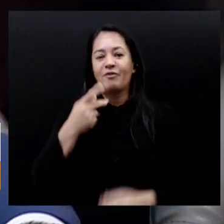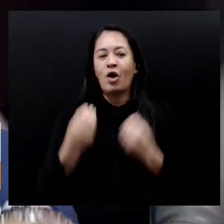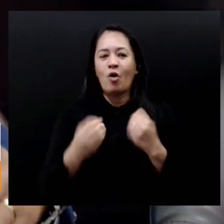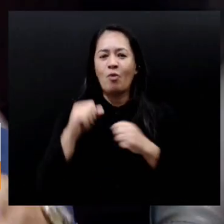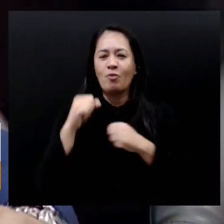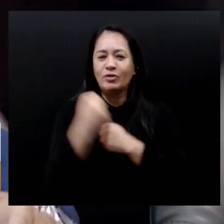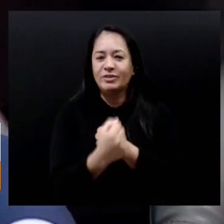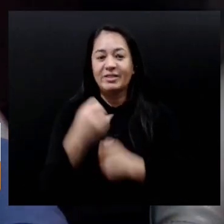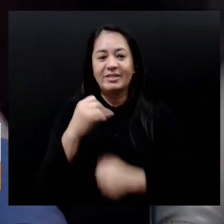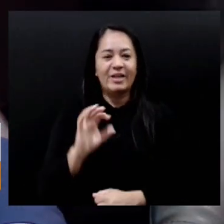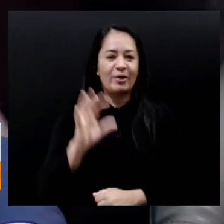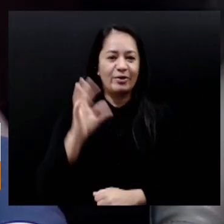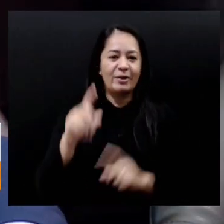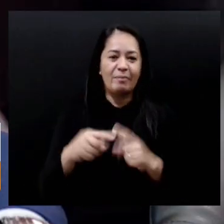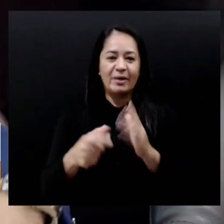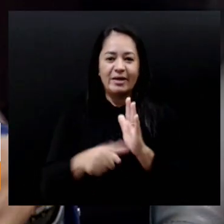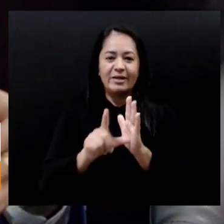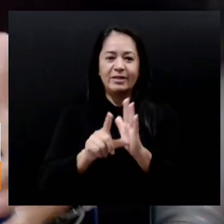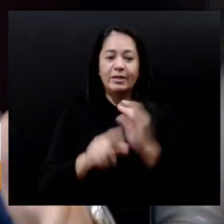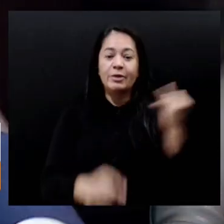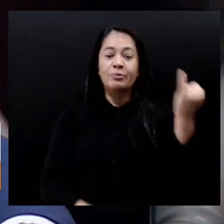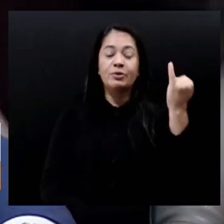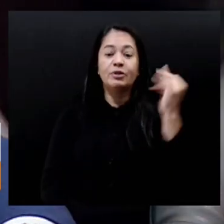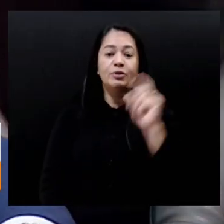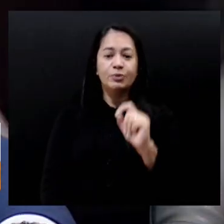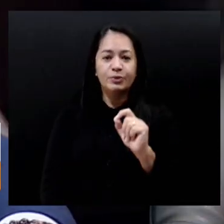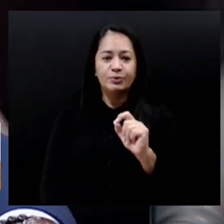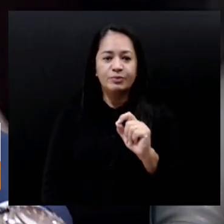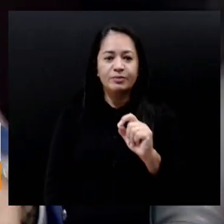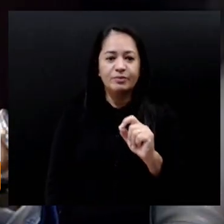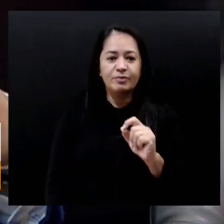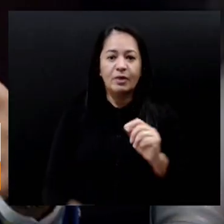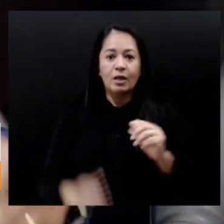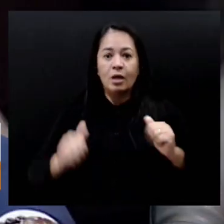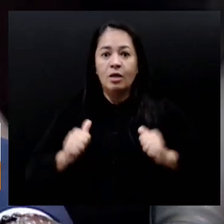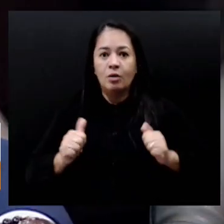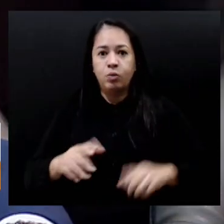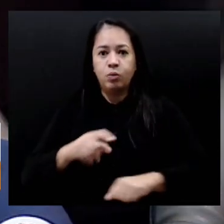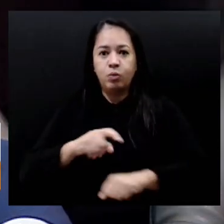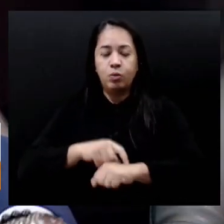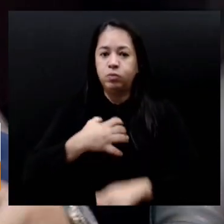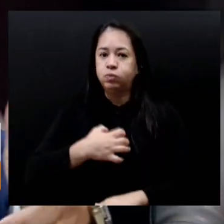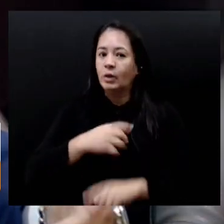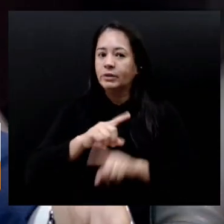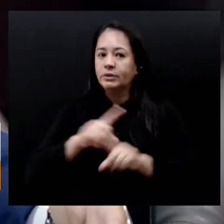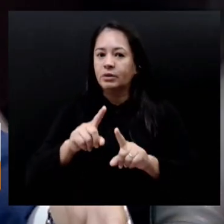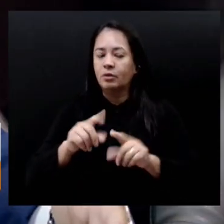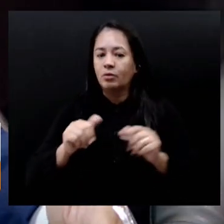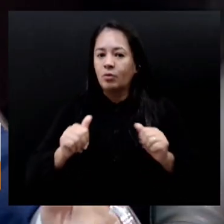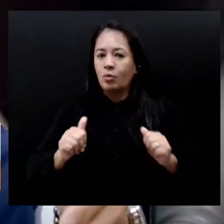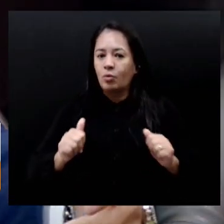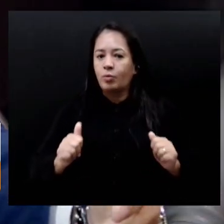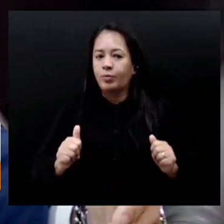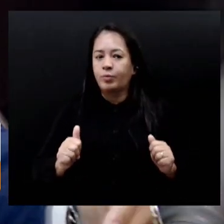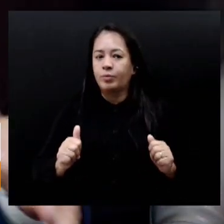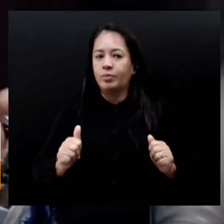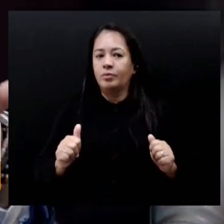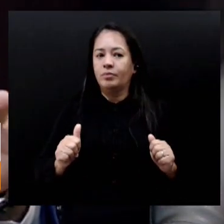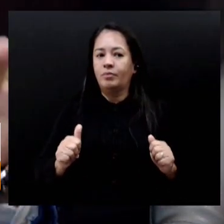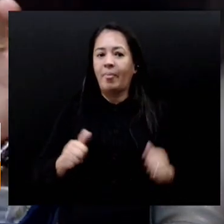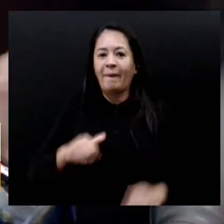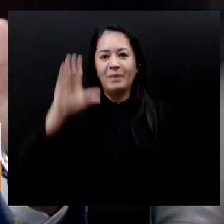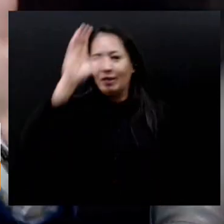mais nada, é sempre importante frisar, não haja com raiva, não guarde seu impulso, não seja mais um cliente meu nesse